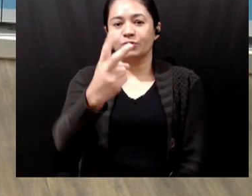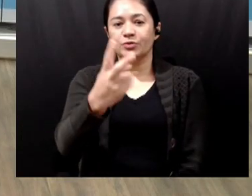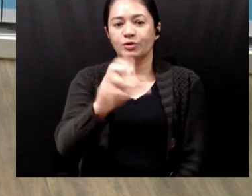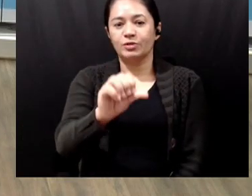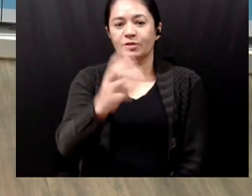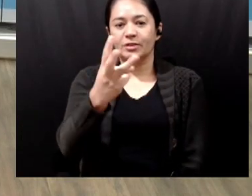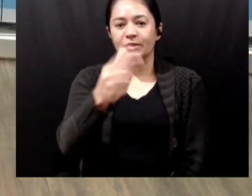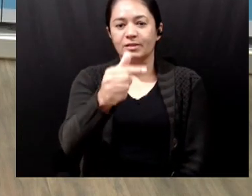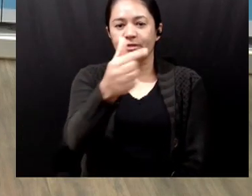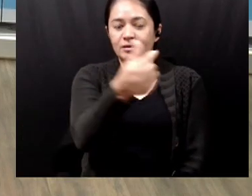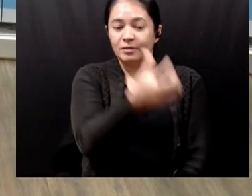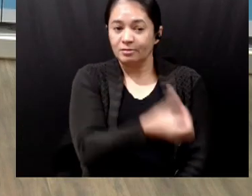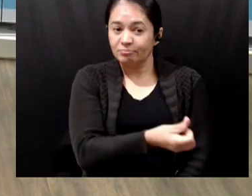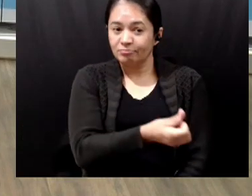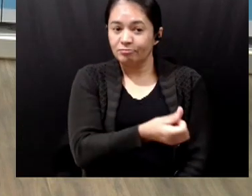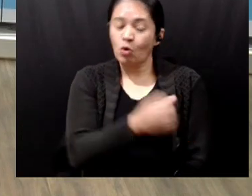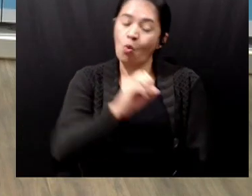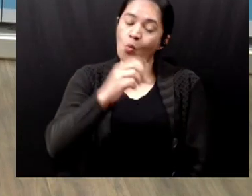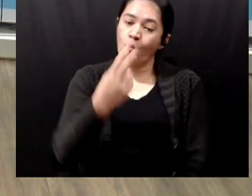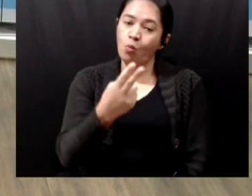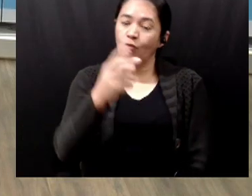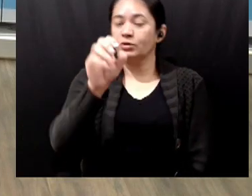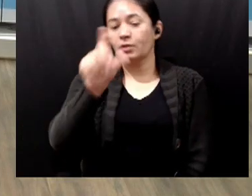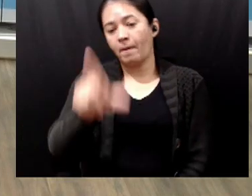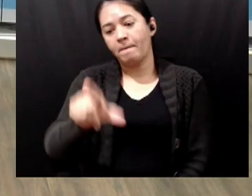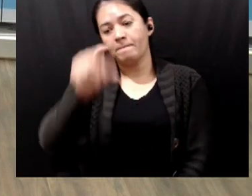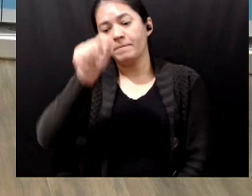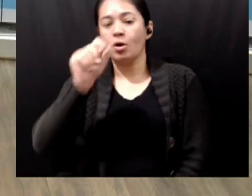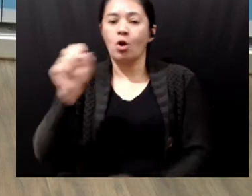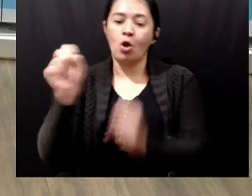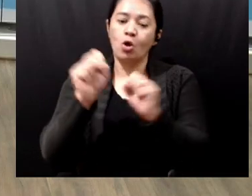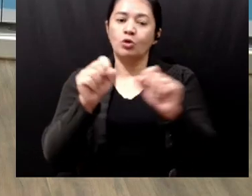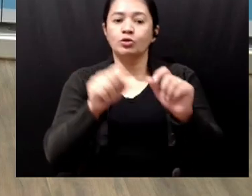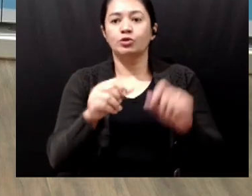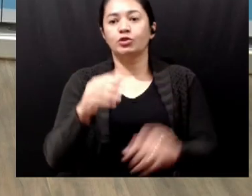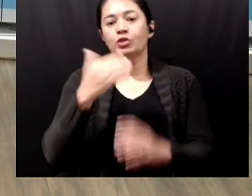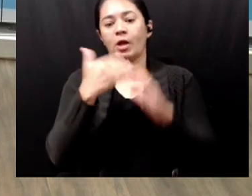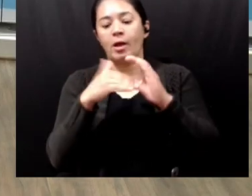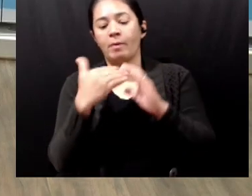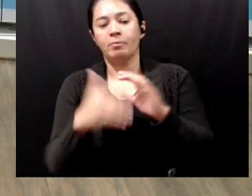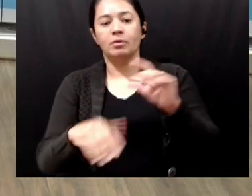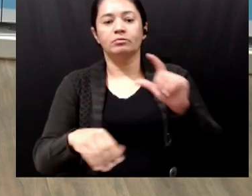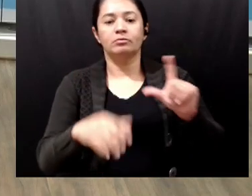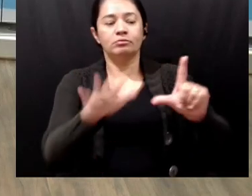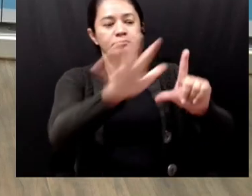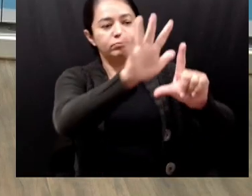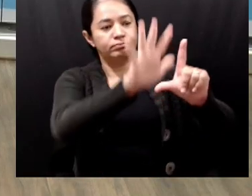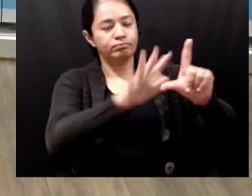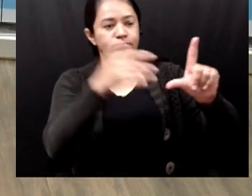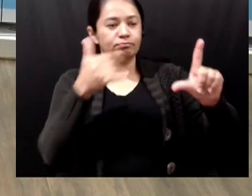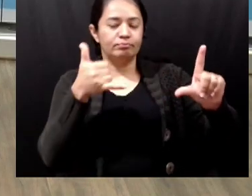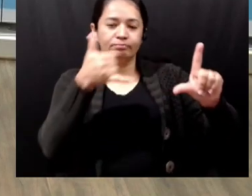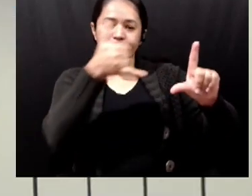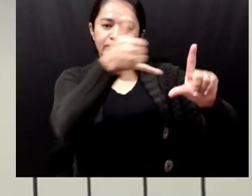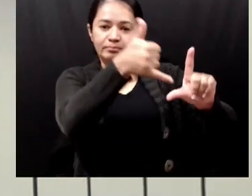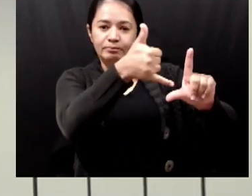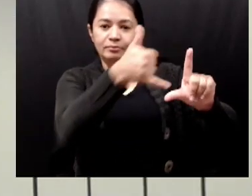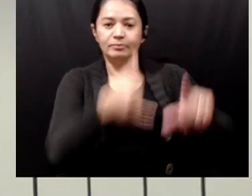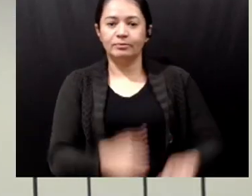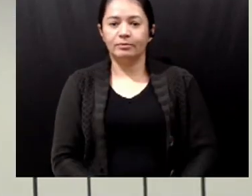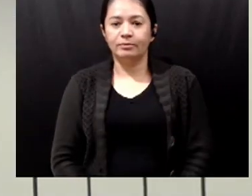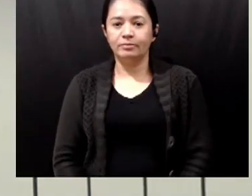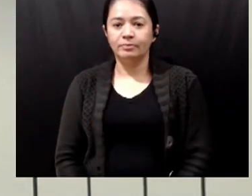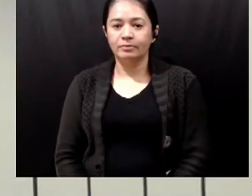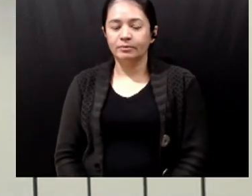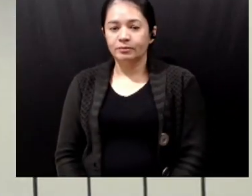978293776, ou você tem a opção de enviar esta mensagem apontando a câmera do seu celular para o QR Code.